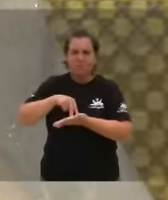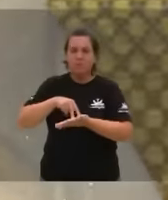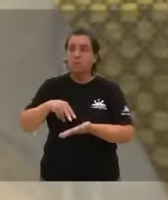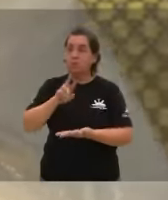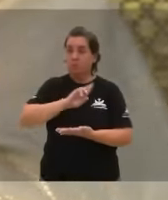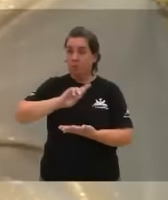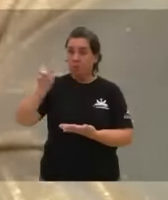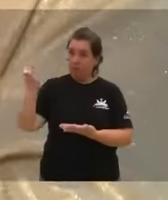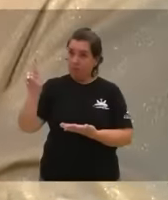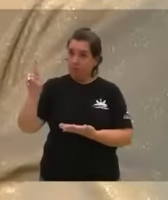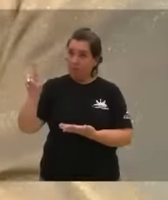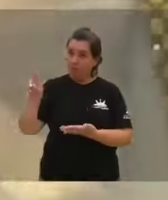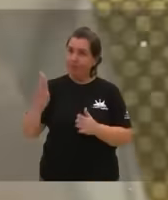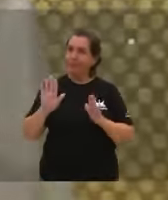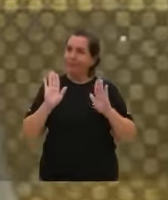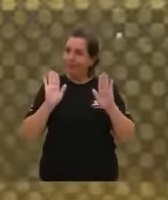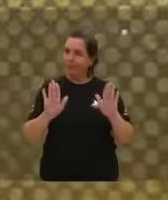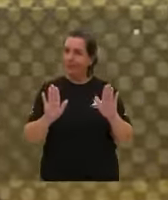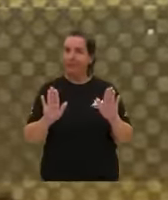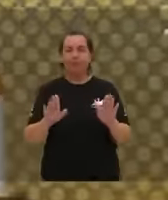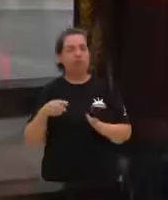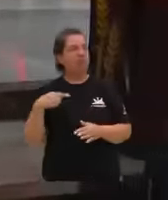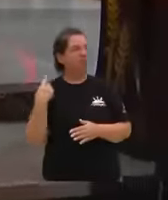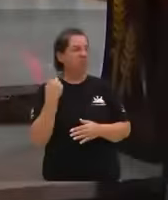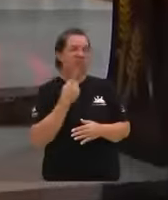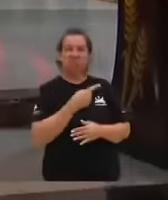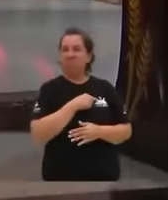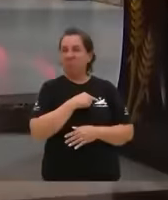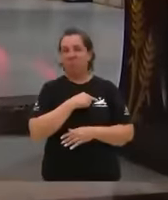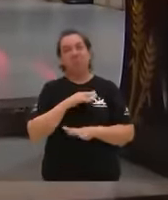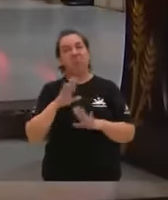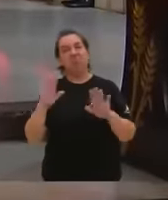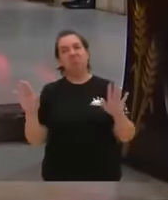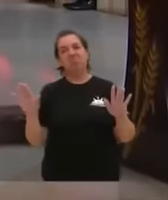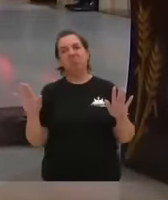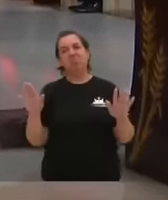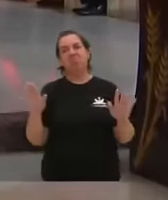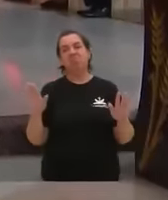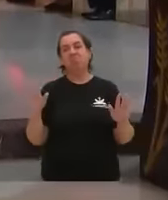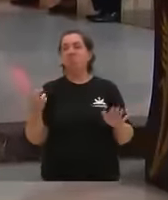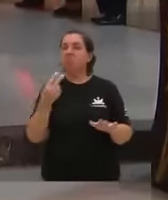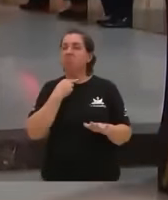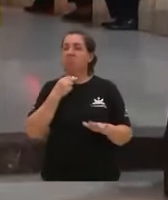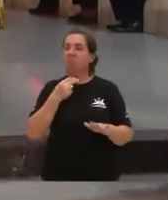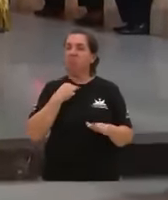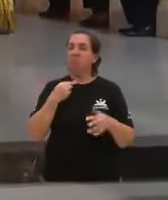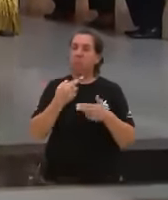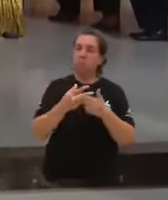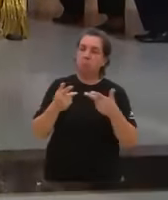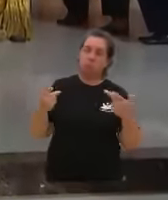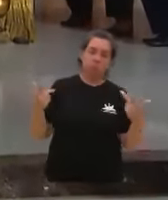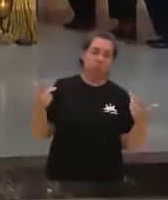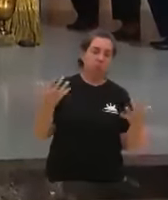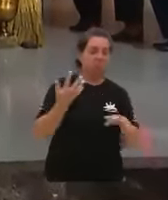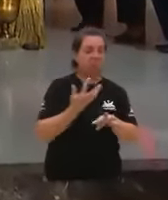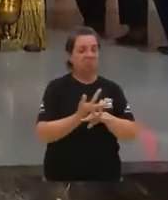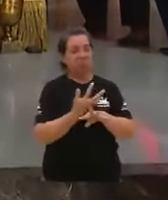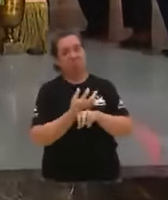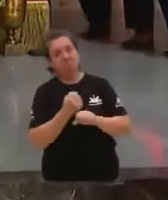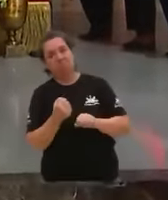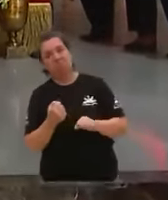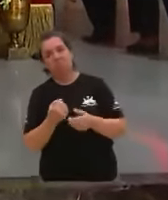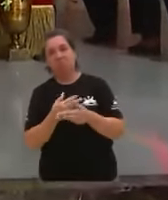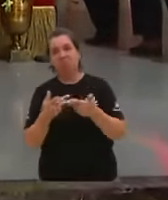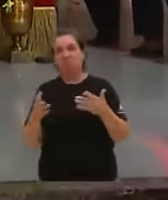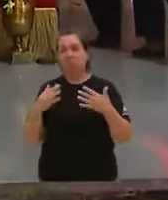Senhor, não dá para ficar com penduricário, não dá para ficar com